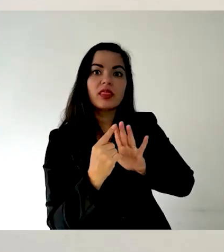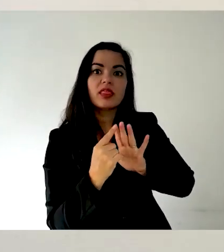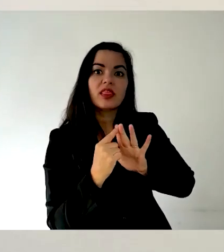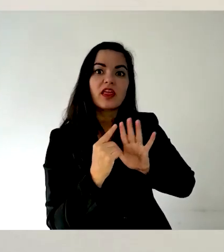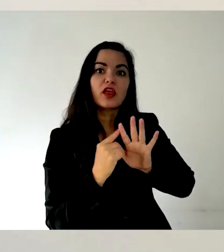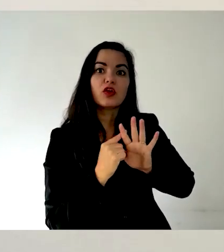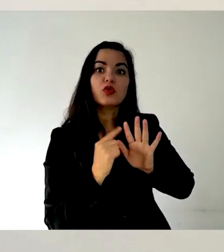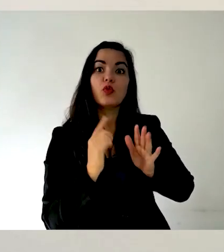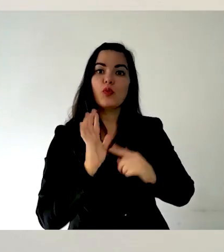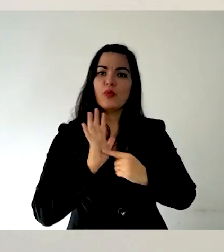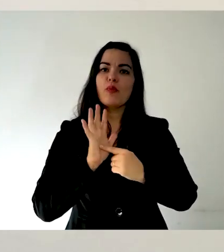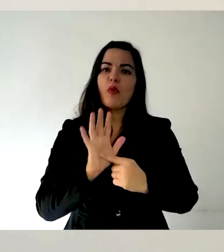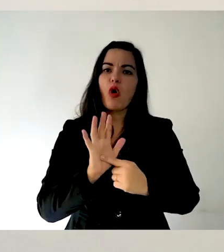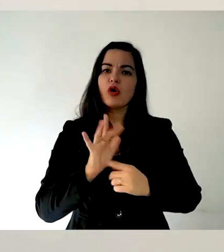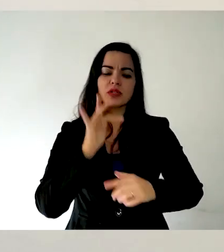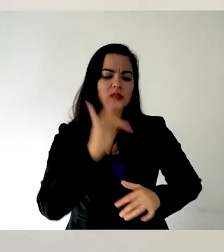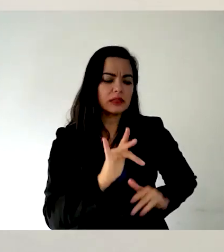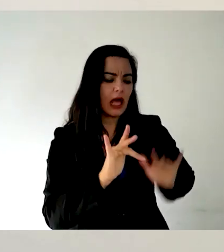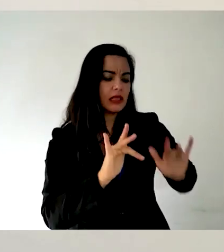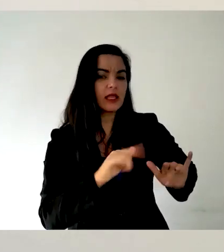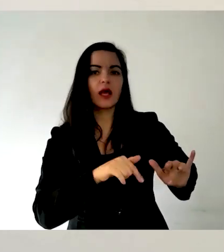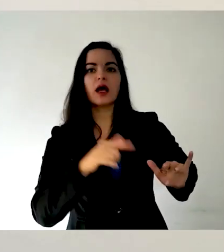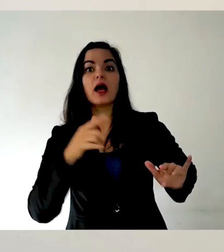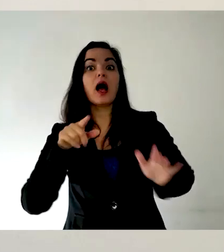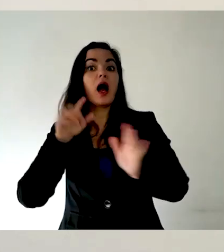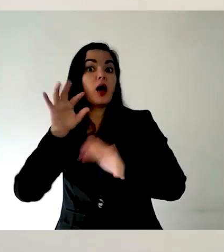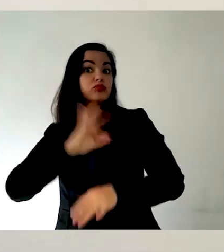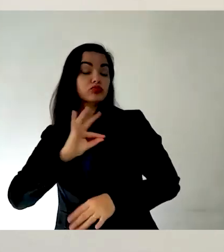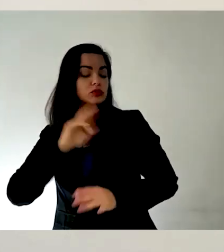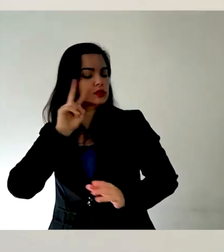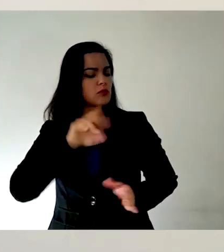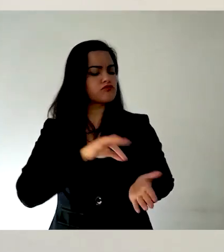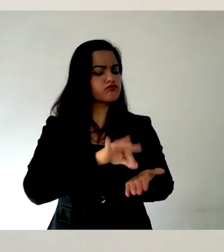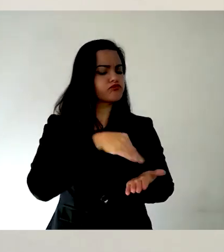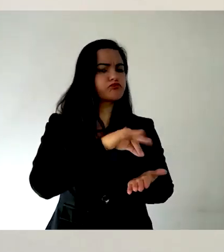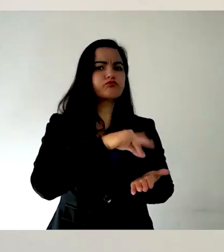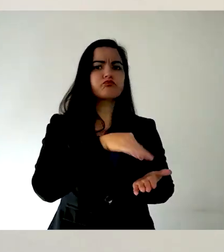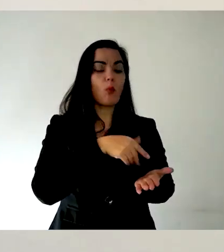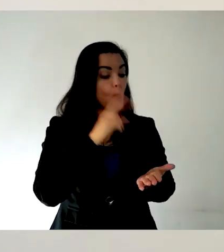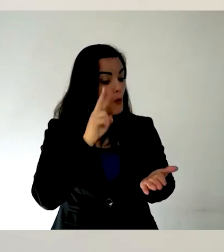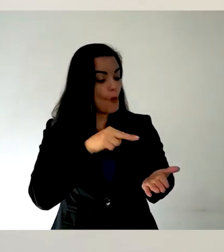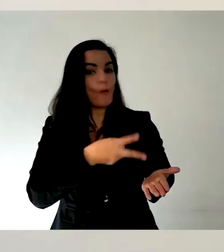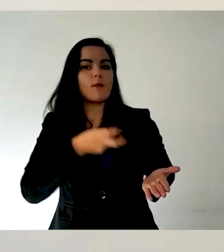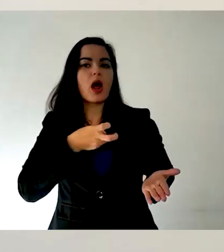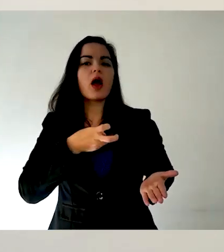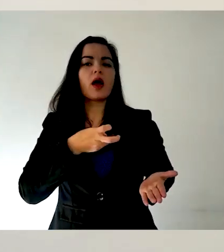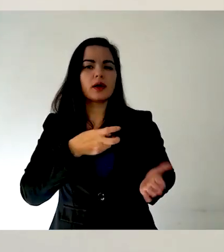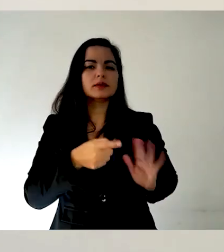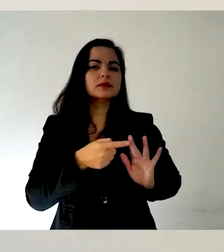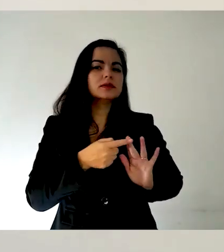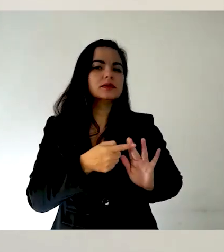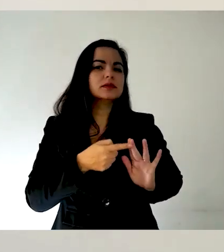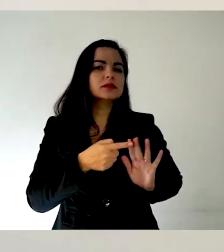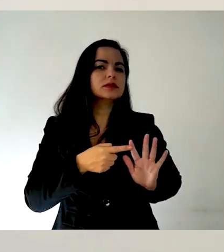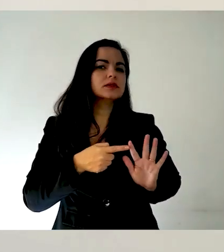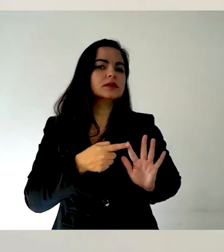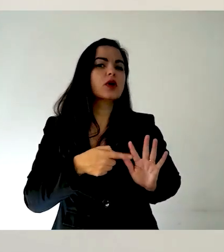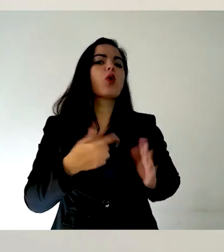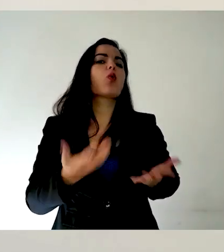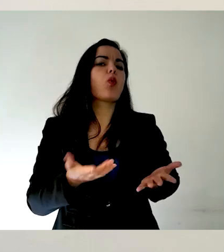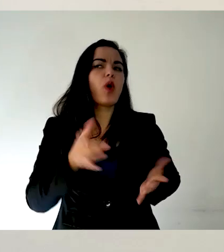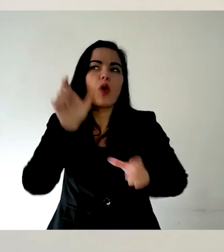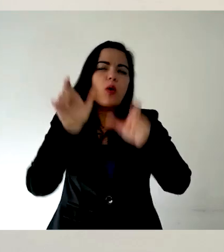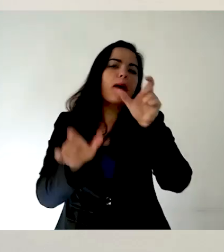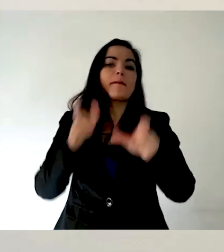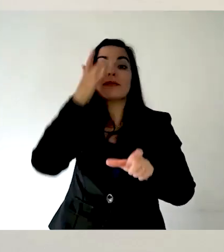coisas e aí a investigação da polícia consegue identificar pela impressão digital quem é a